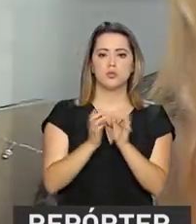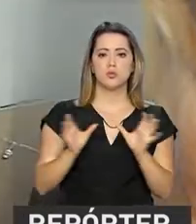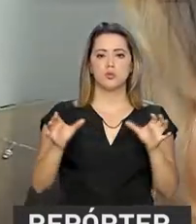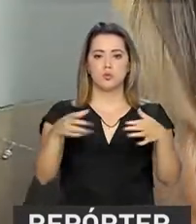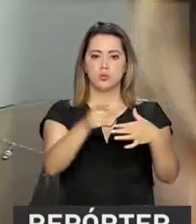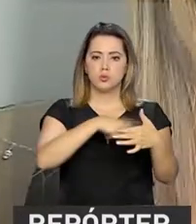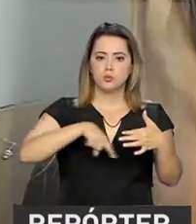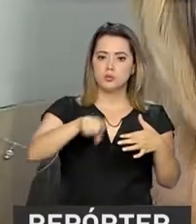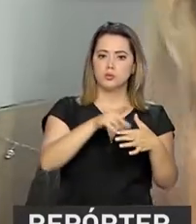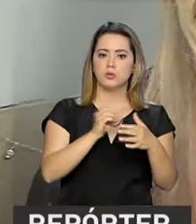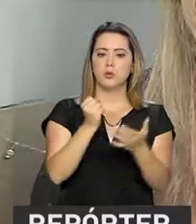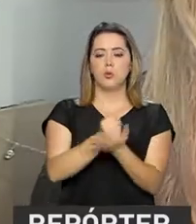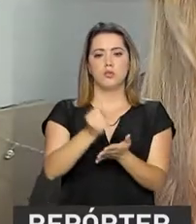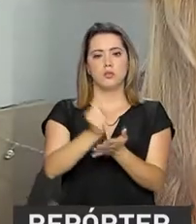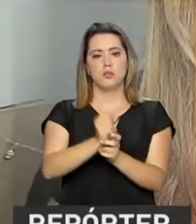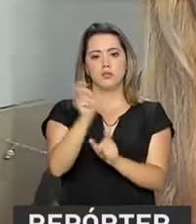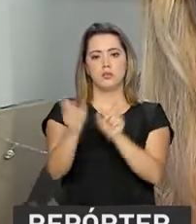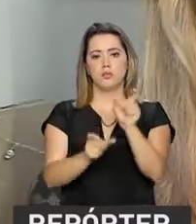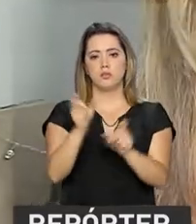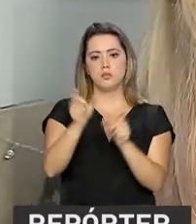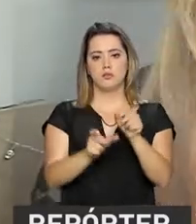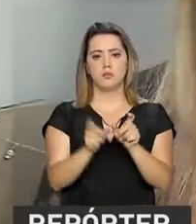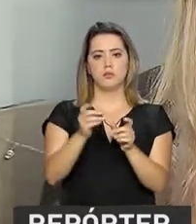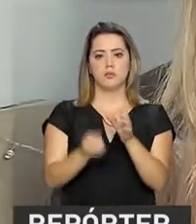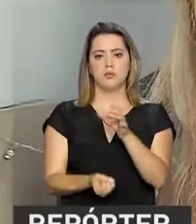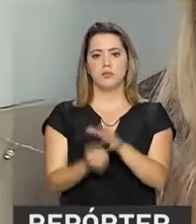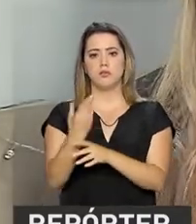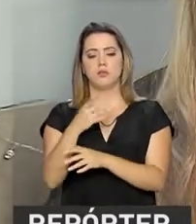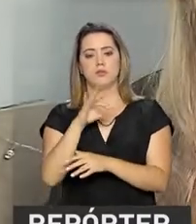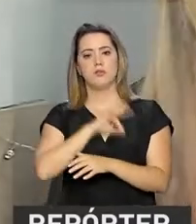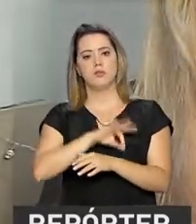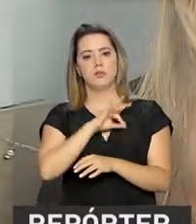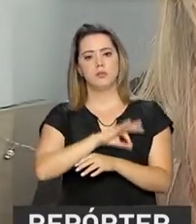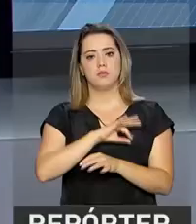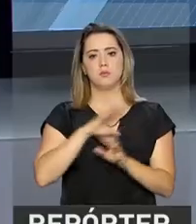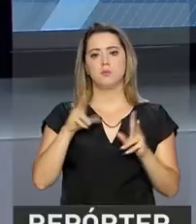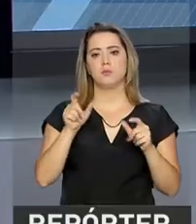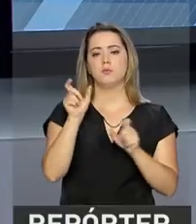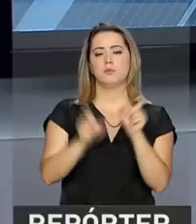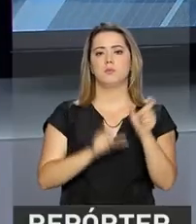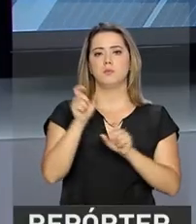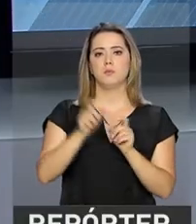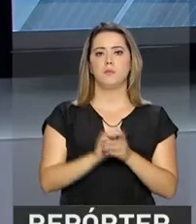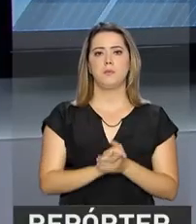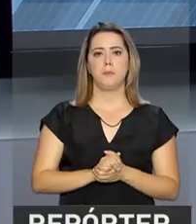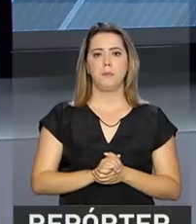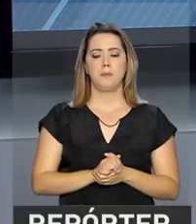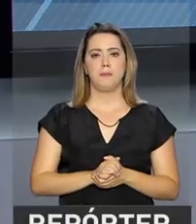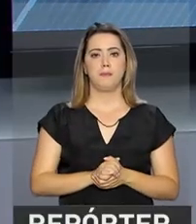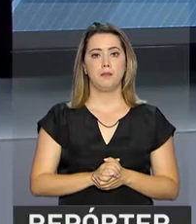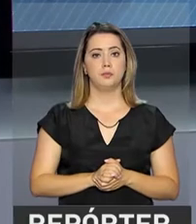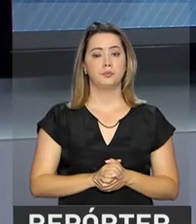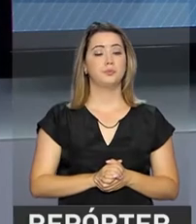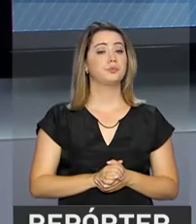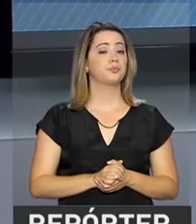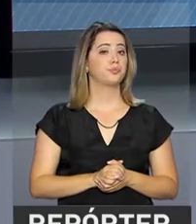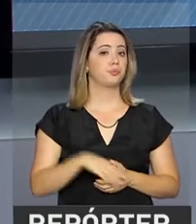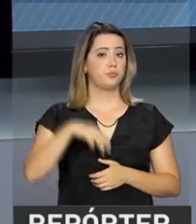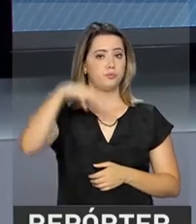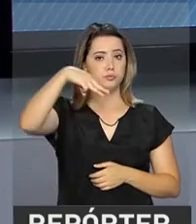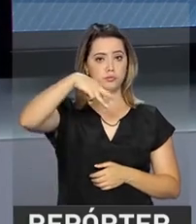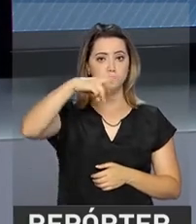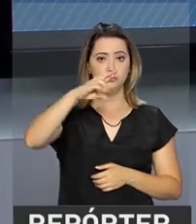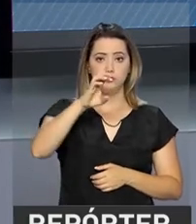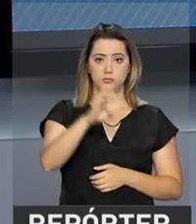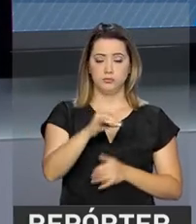pra gente trabalhar tudo junto e pra gerando renda para todo mundo o itamaraty divulgou nota